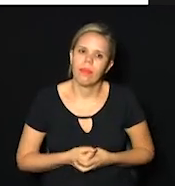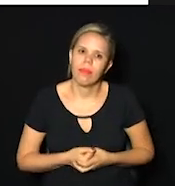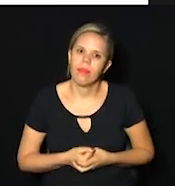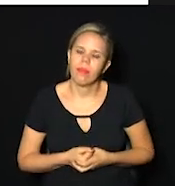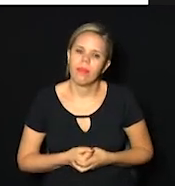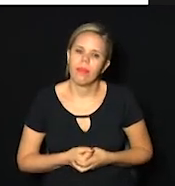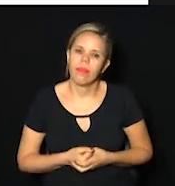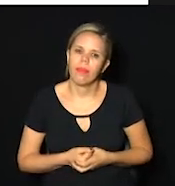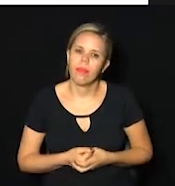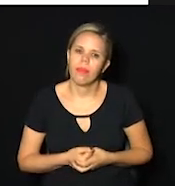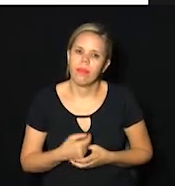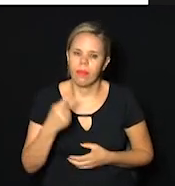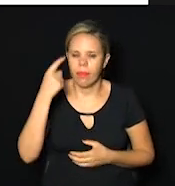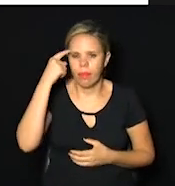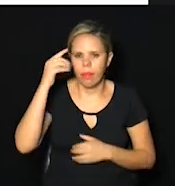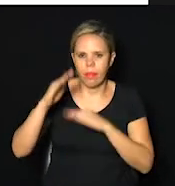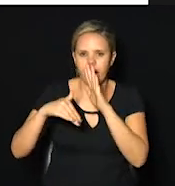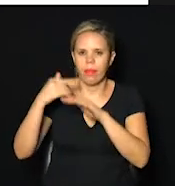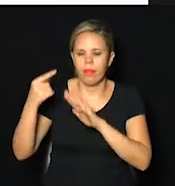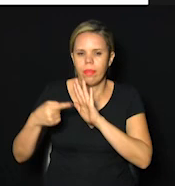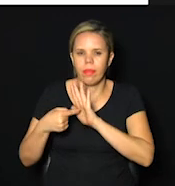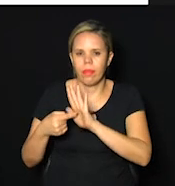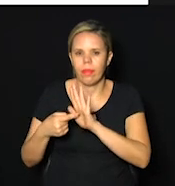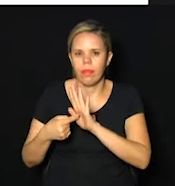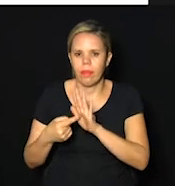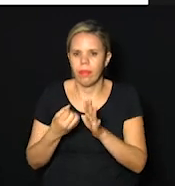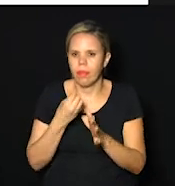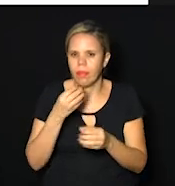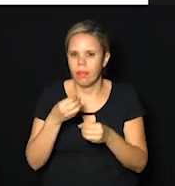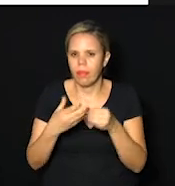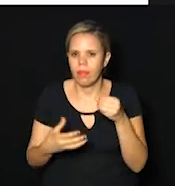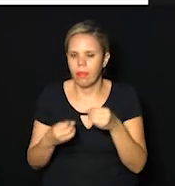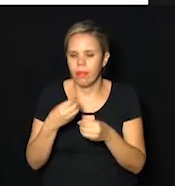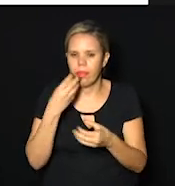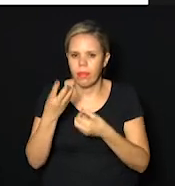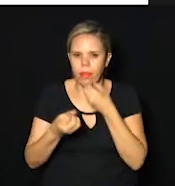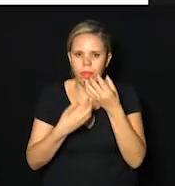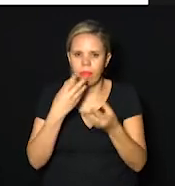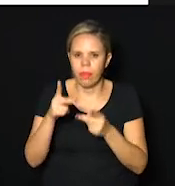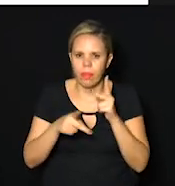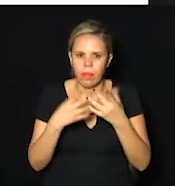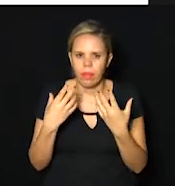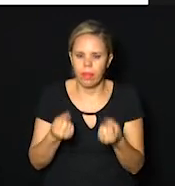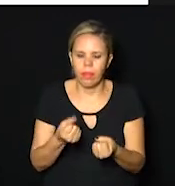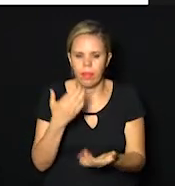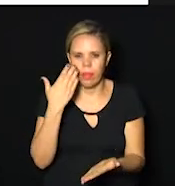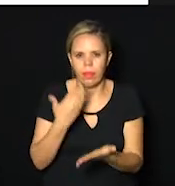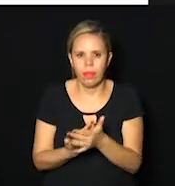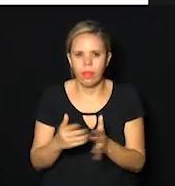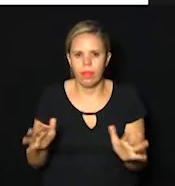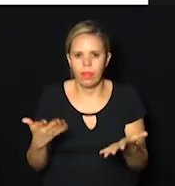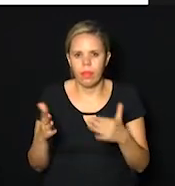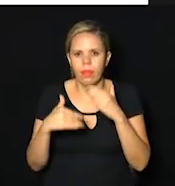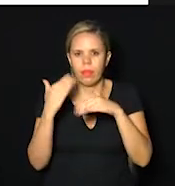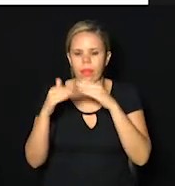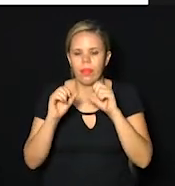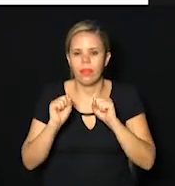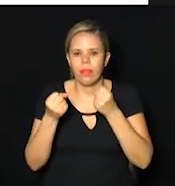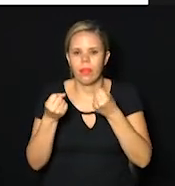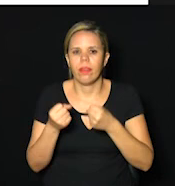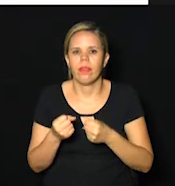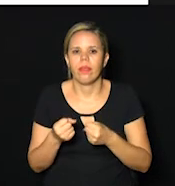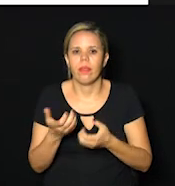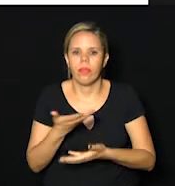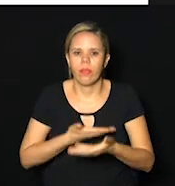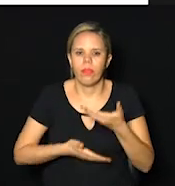Tem ideias desenvolvidas para apresentar? Tem bons argumentos para o convencimento? Desenvolve as motivações competentes para a defesa?